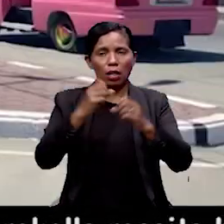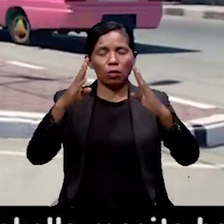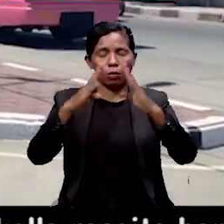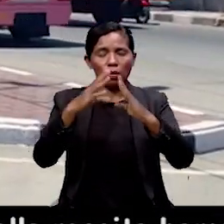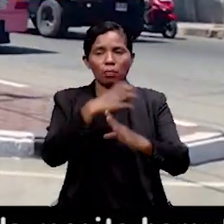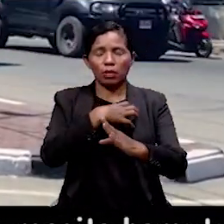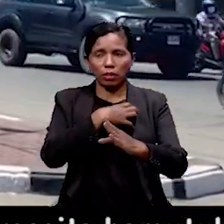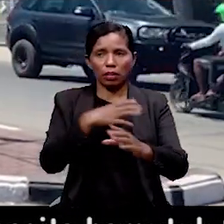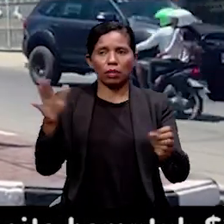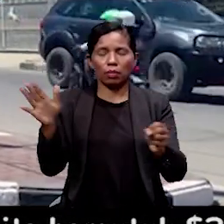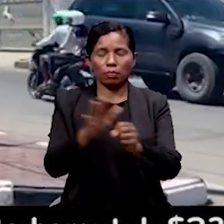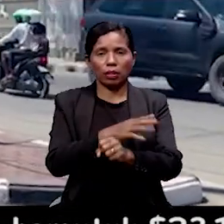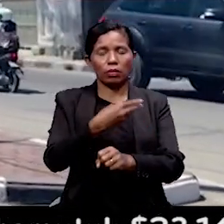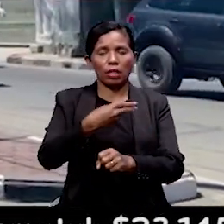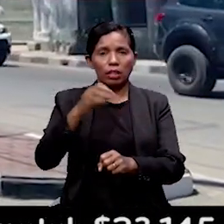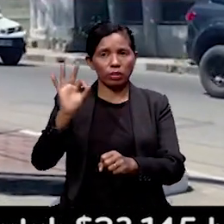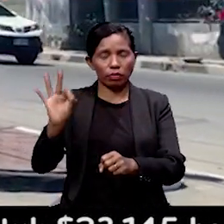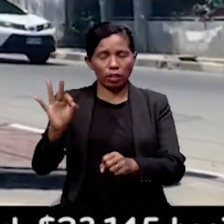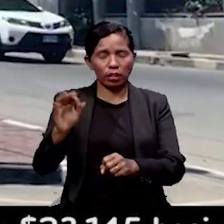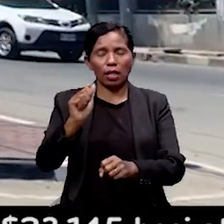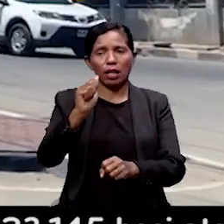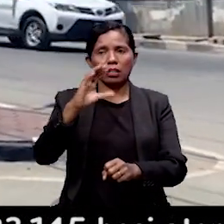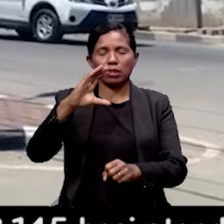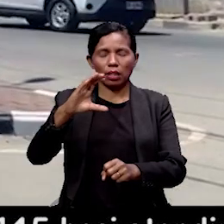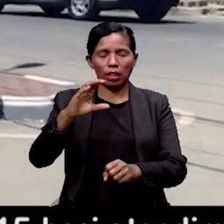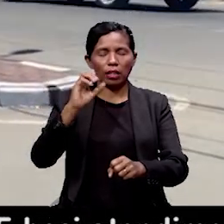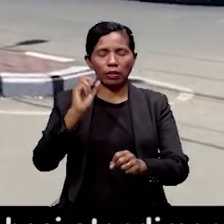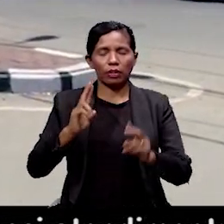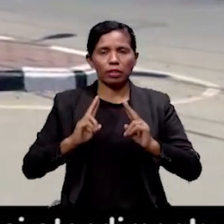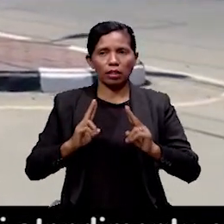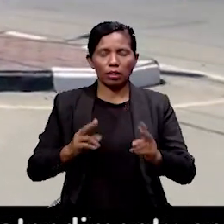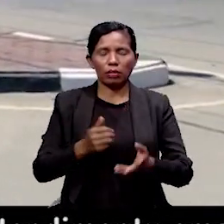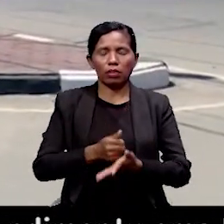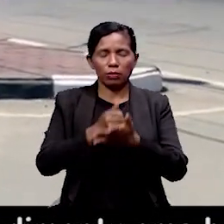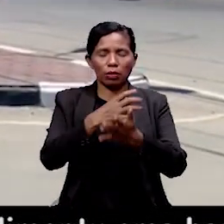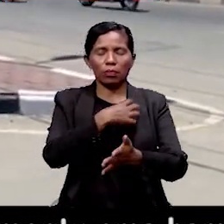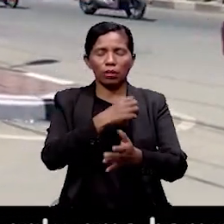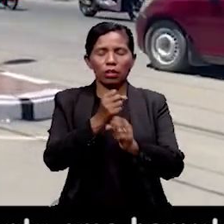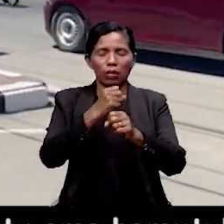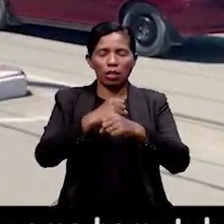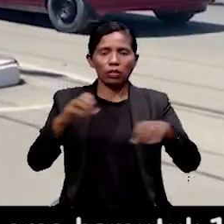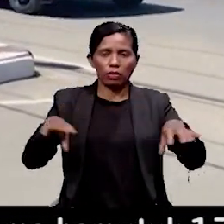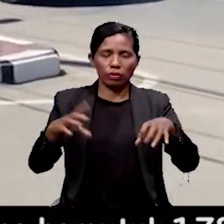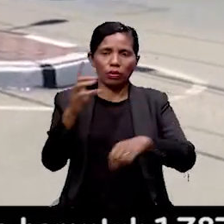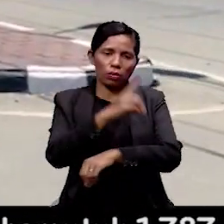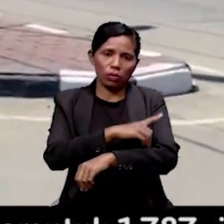ser completa ou hariz fatin a ser no zileira ato facilita Polícia Trânsito ao serviço lor-loron.